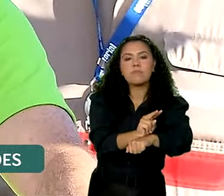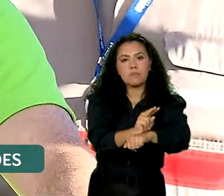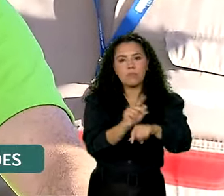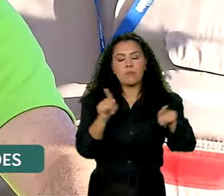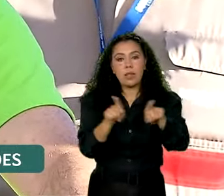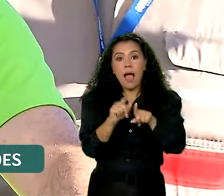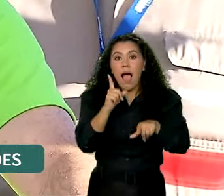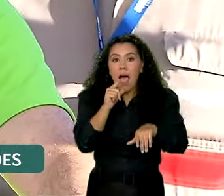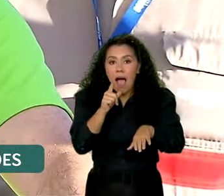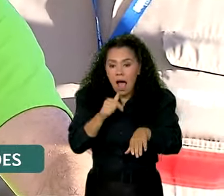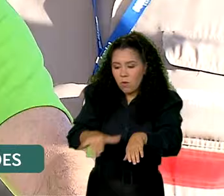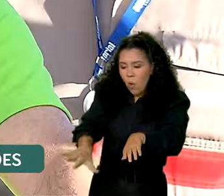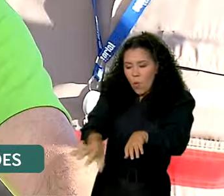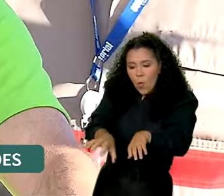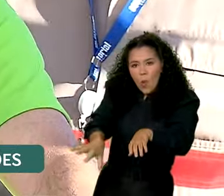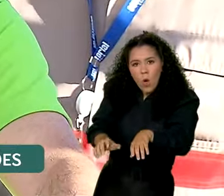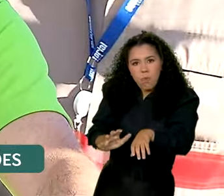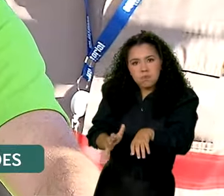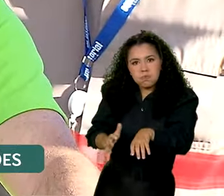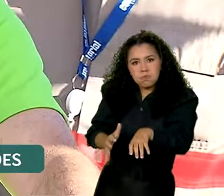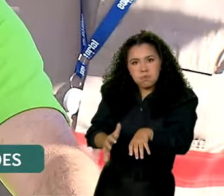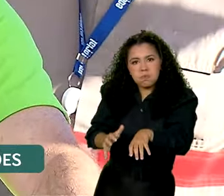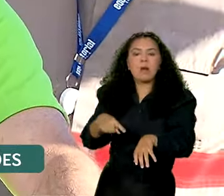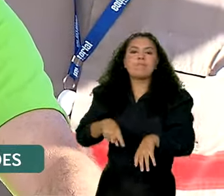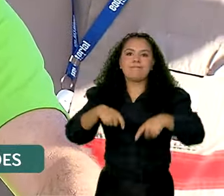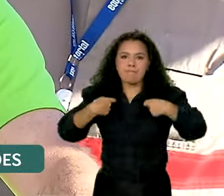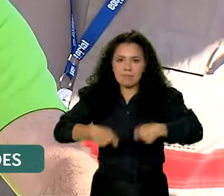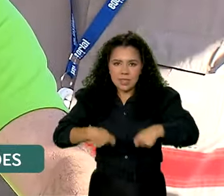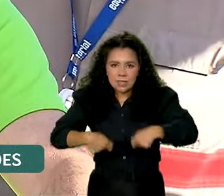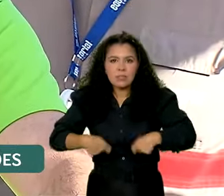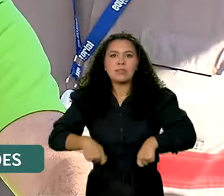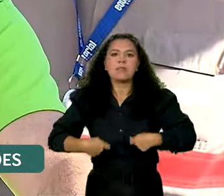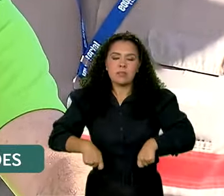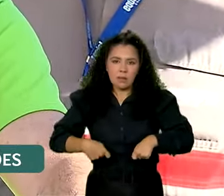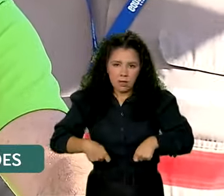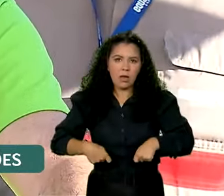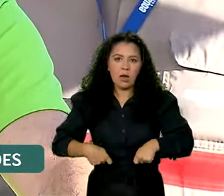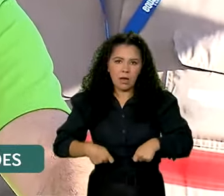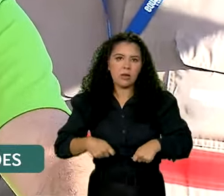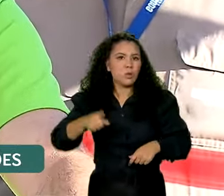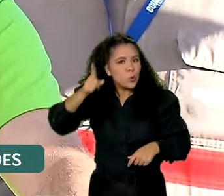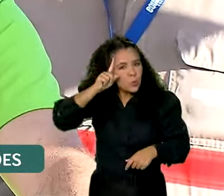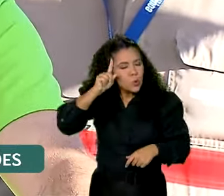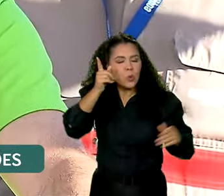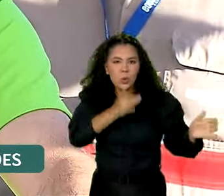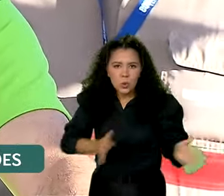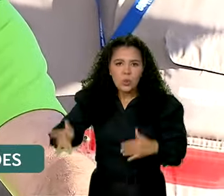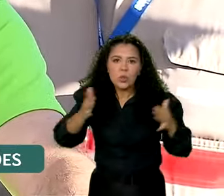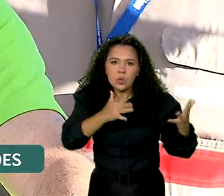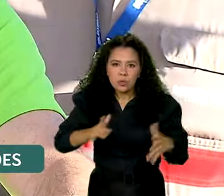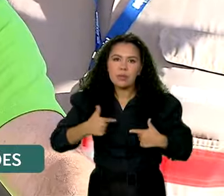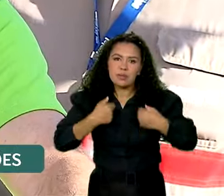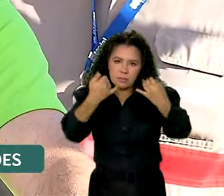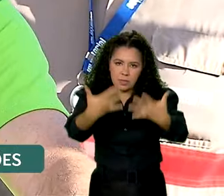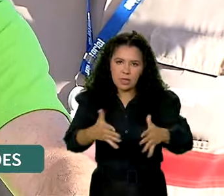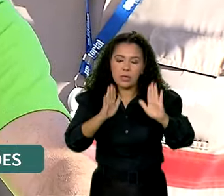desse bombeamento vai ser necessário em consequência de áreas, como eu disse, que já diminuiu